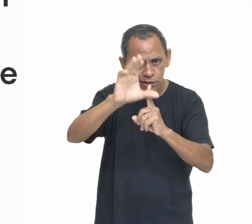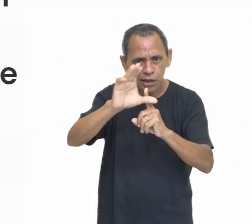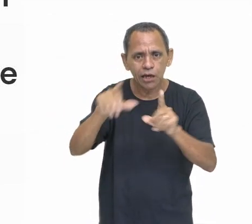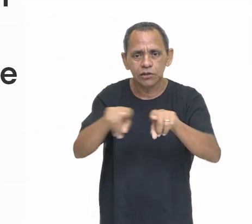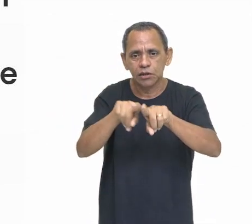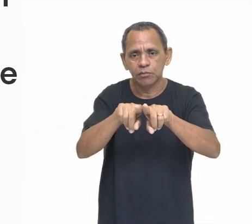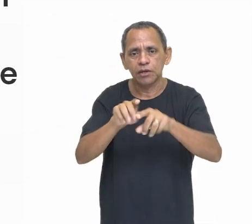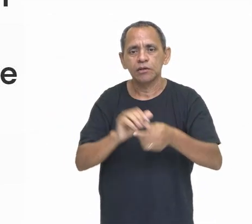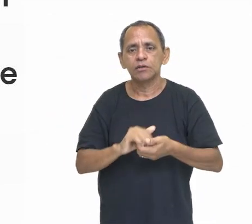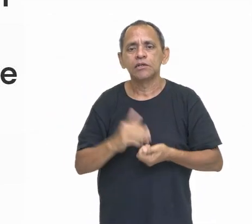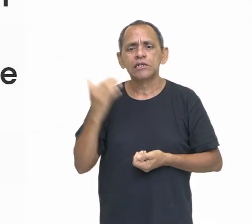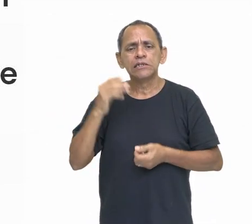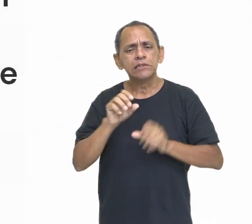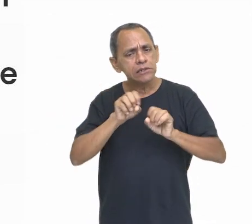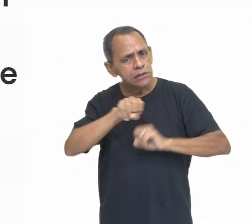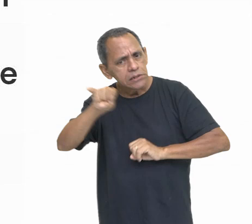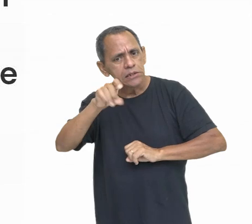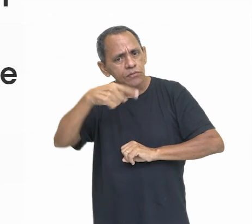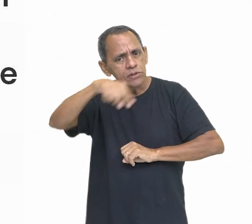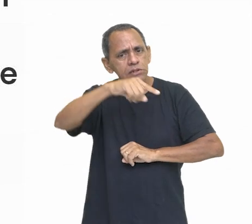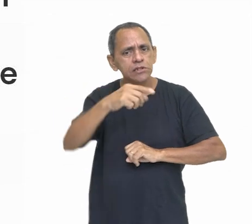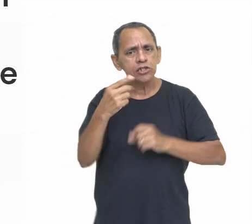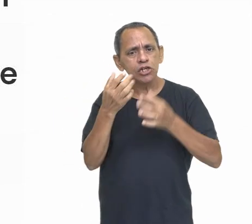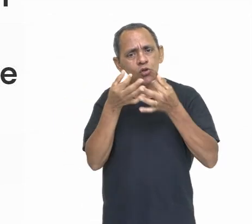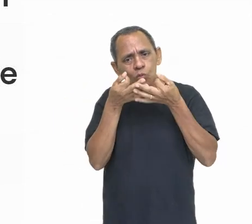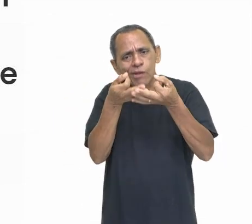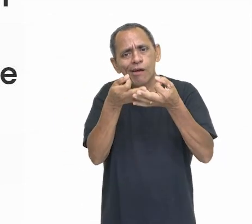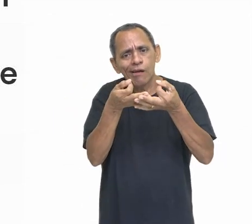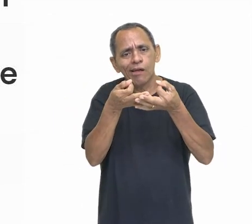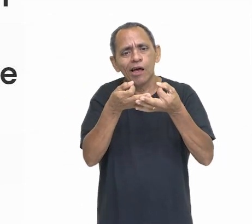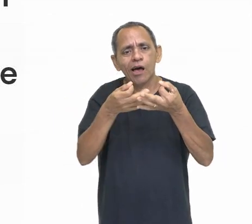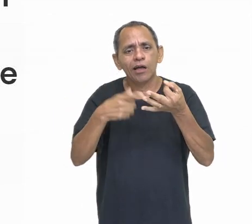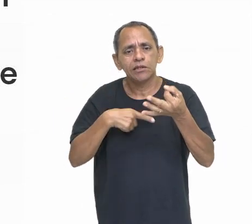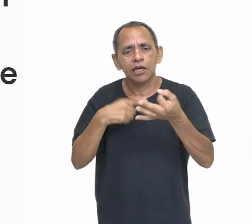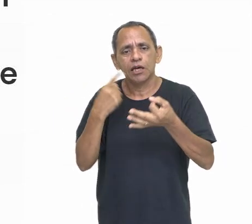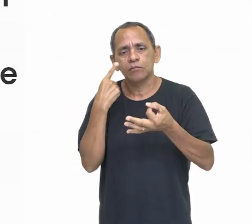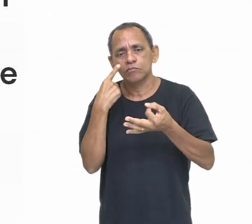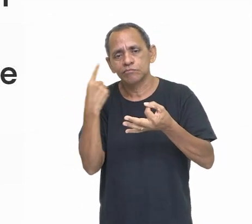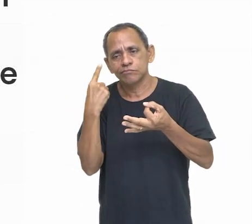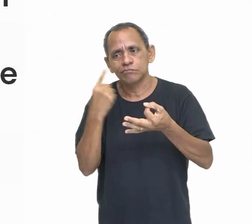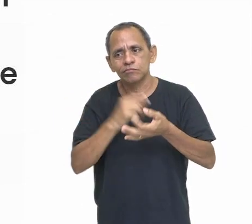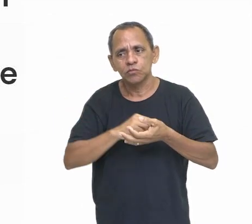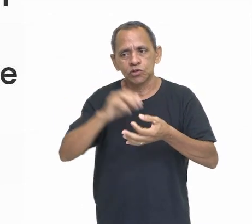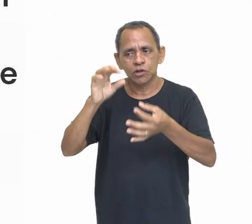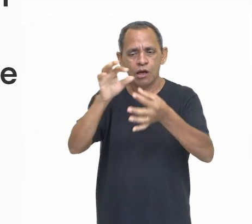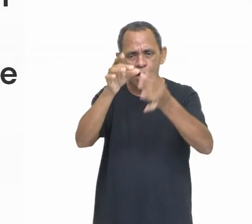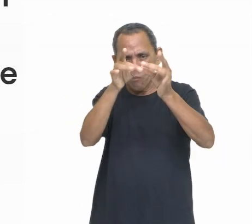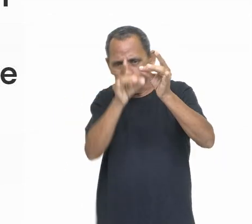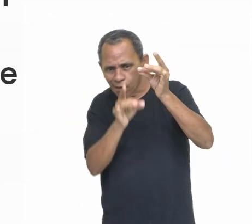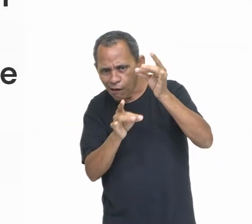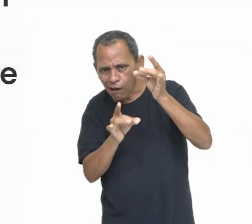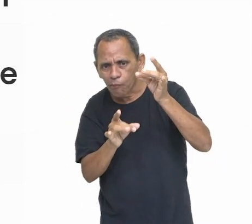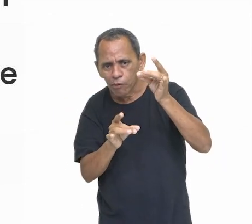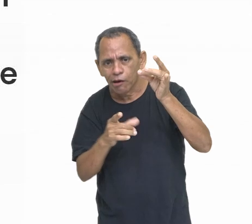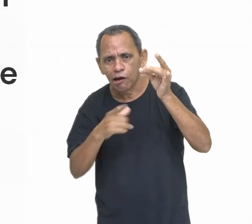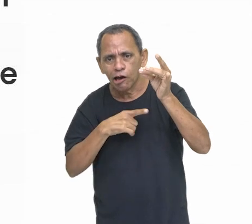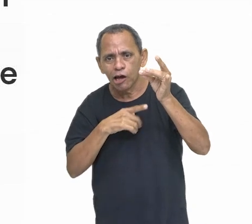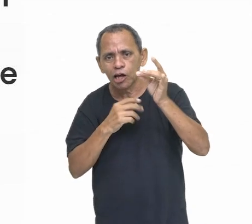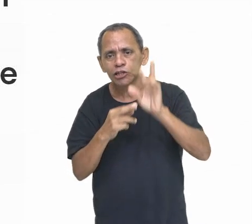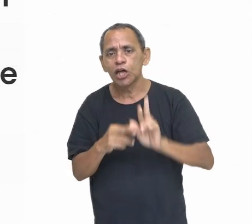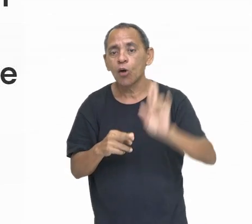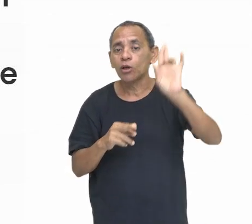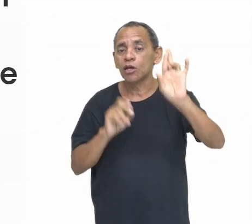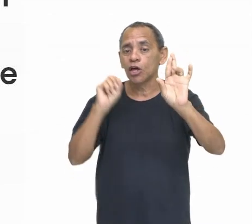nas bordas da imagem, né, você tem a representação de uma serpente,